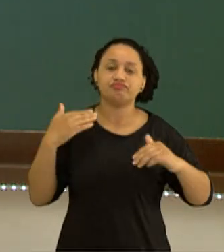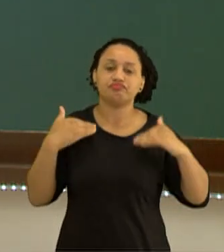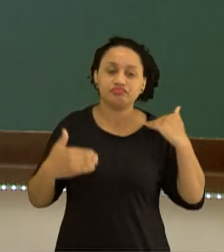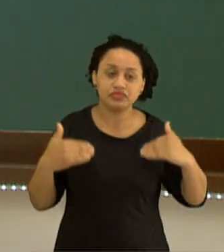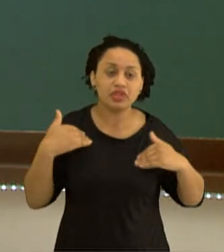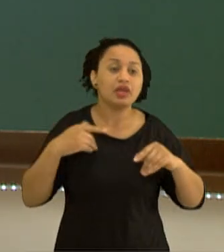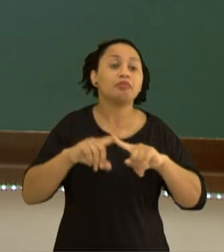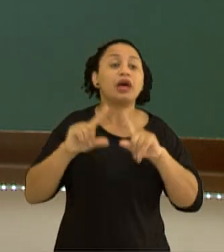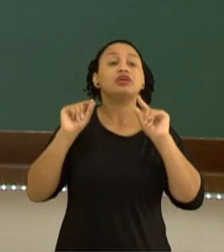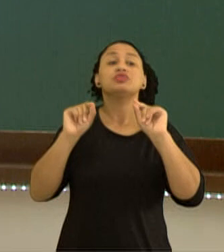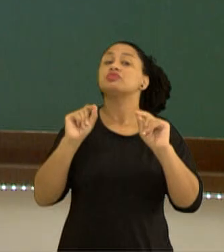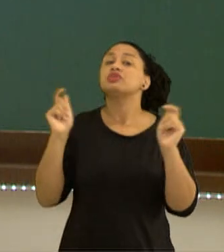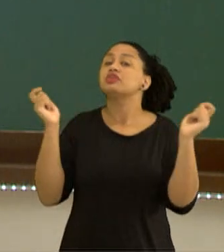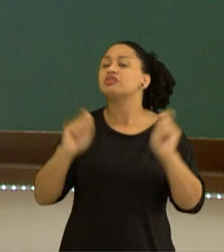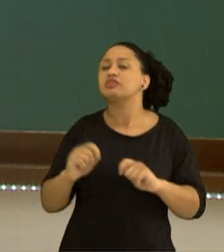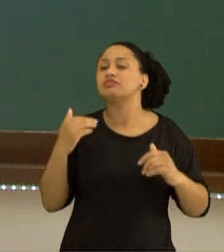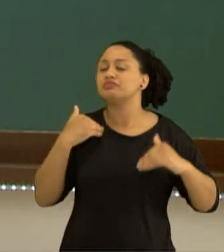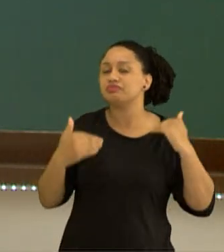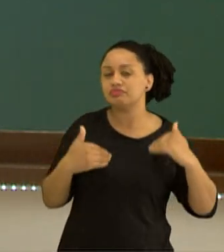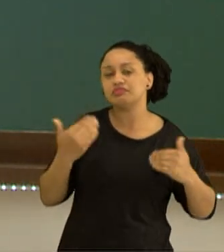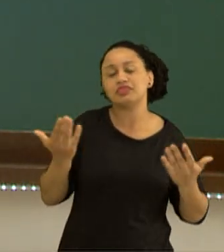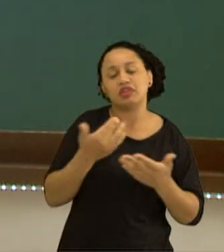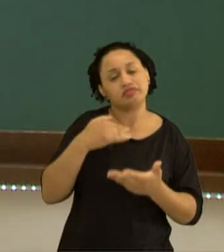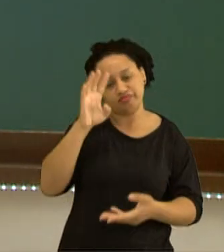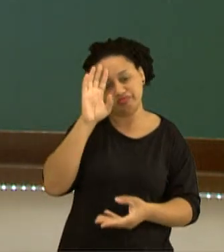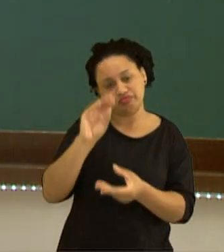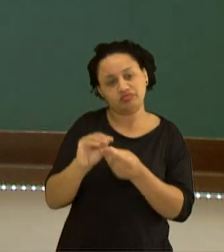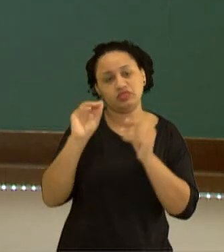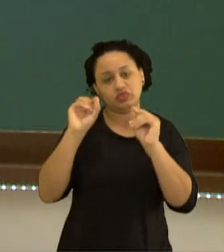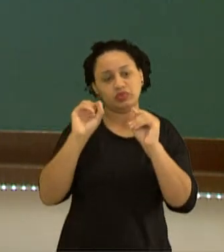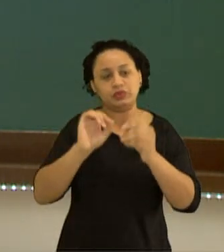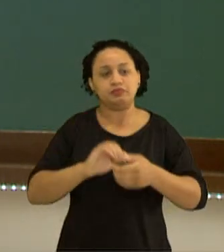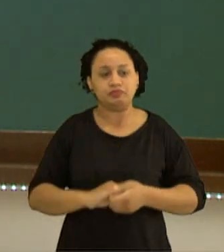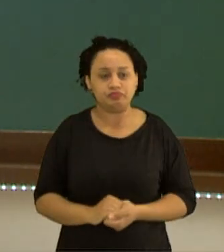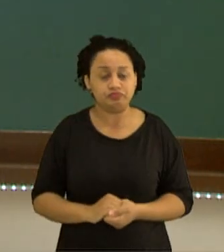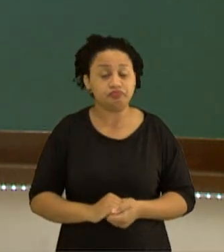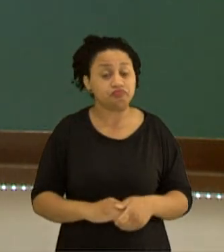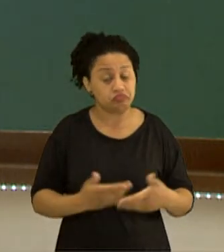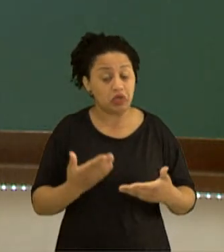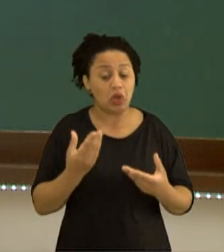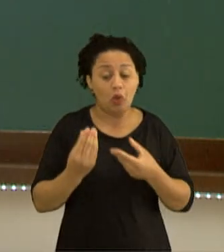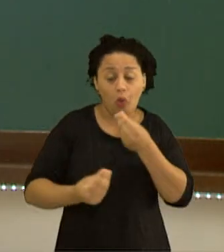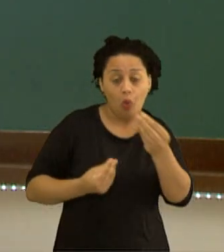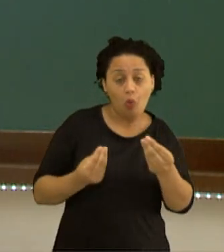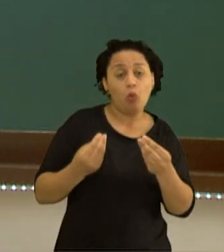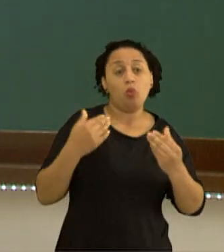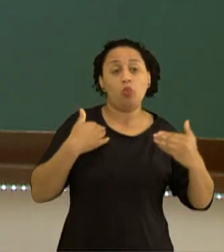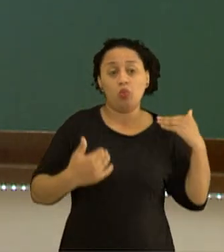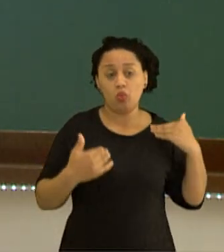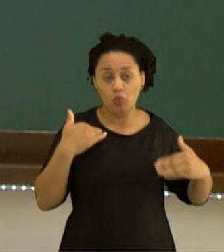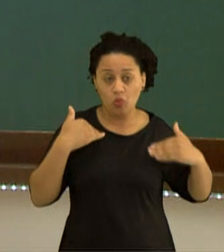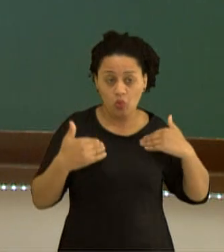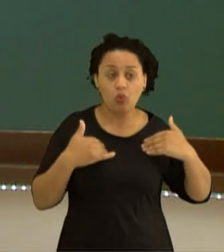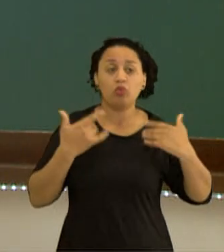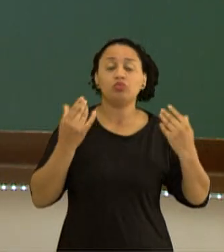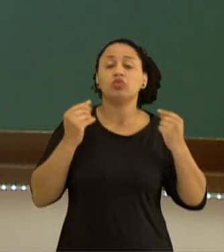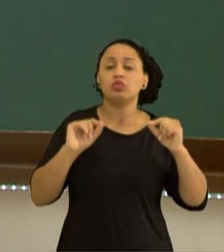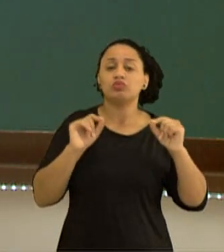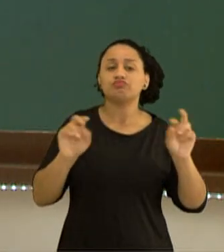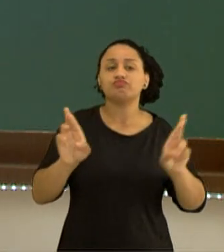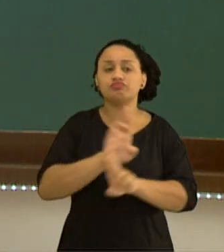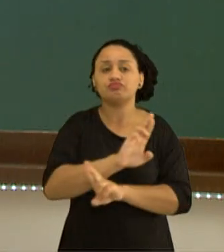são as aptidões físicas. Então vamos entender o que são elas. Refere-se às condições ou à condição física que estão